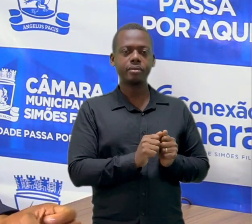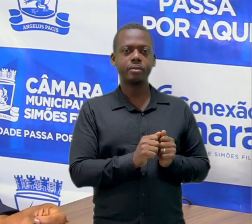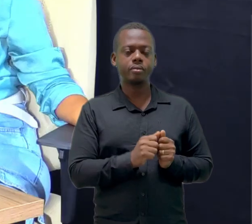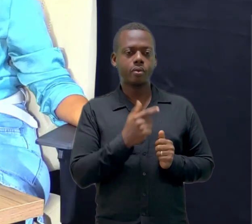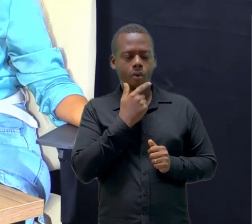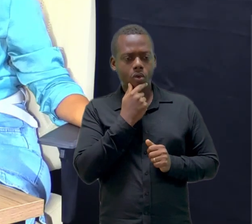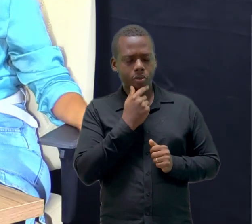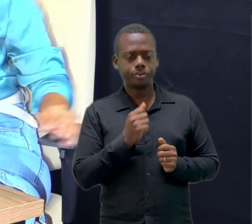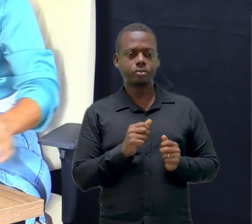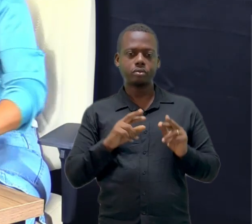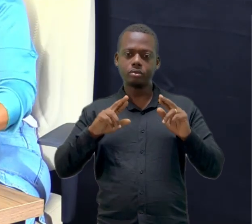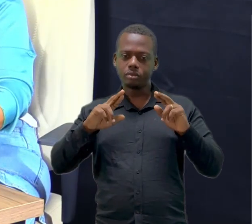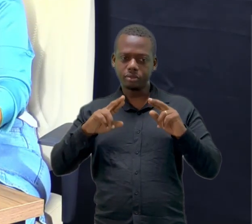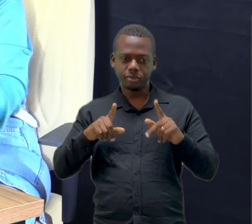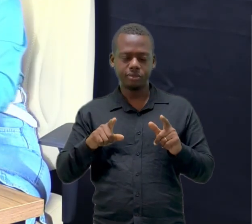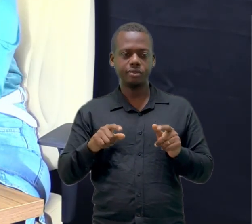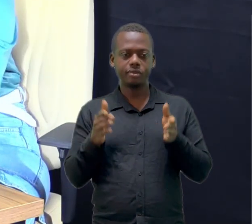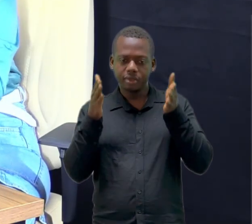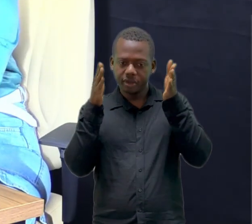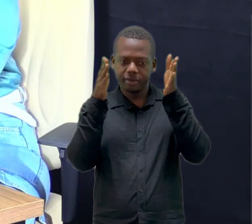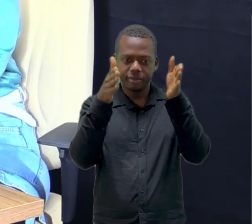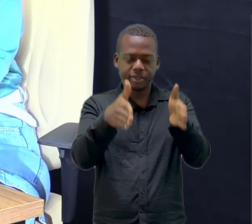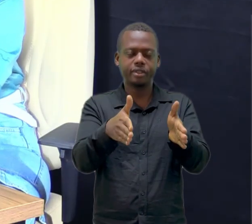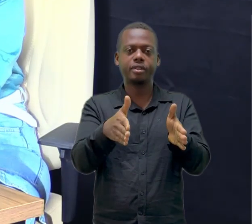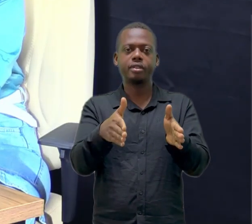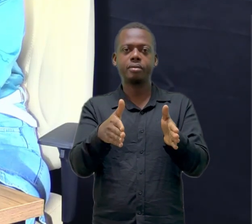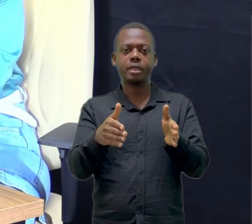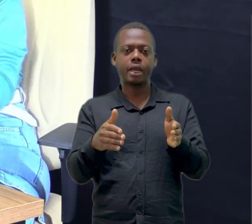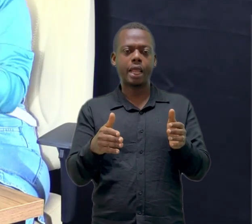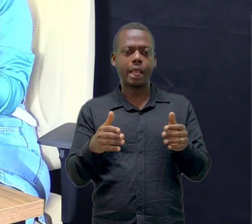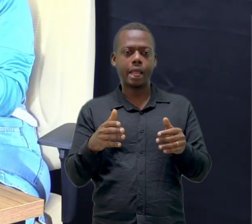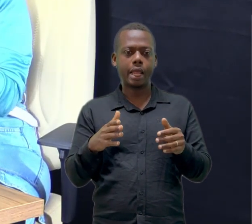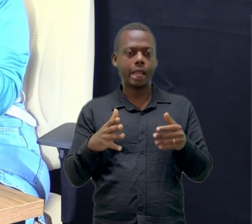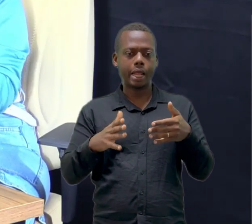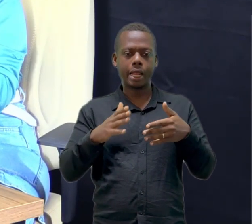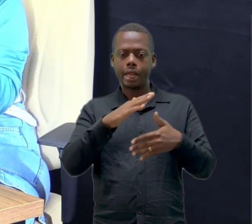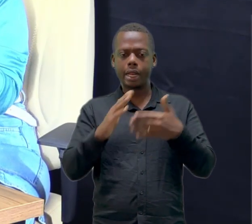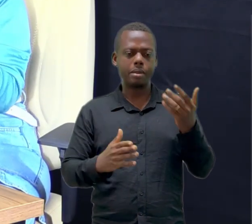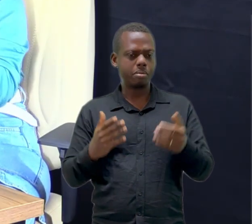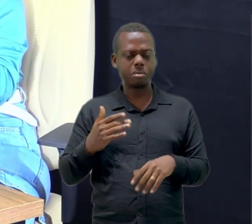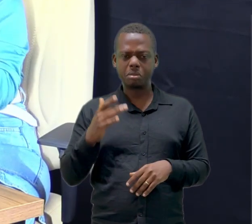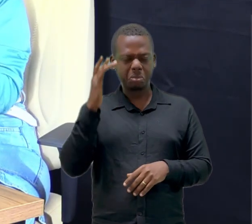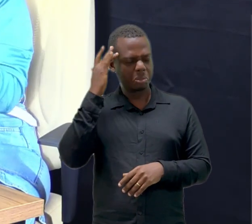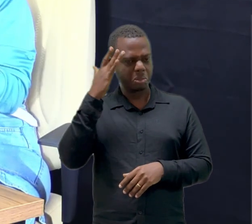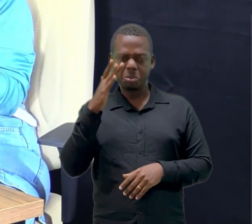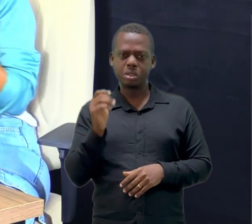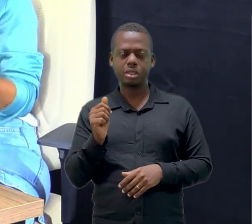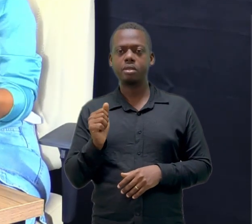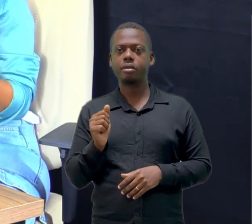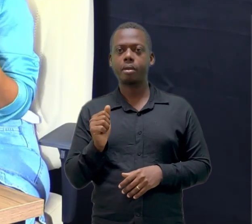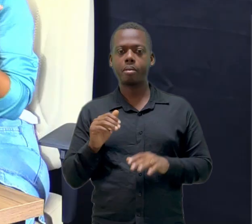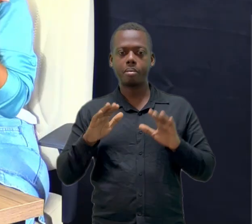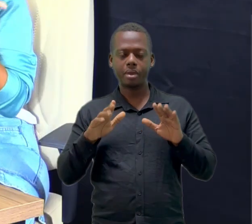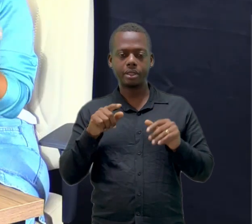se tornou um referencial por ele não saber Libras. Eu acho que ele não sabe Libra, não tenho certeza, mas por